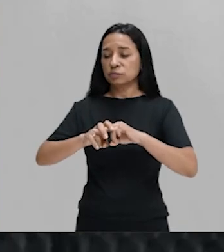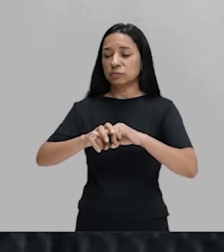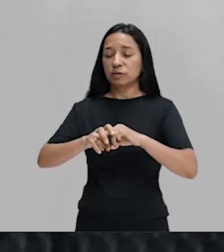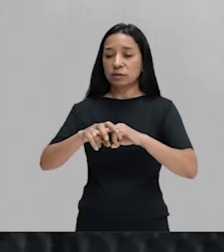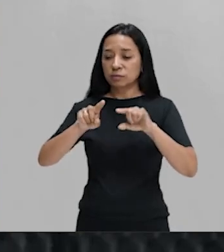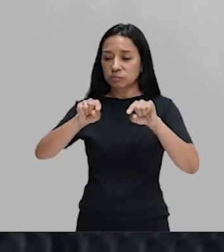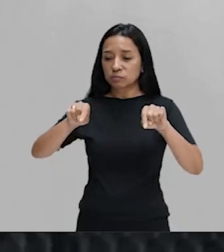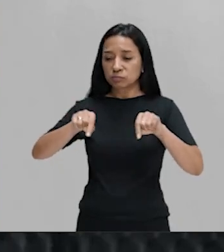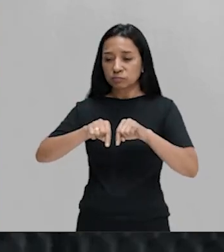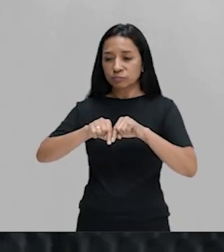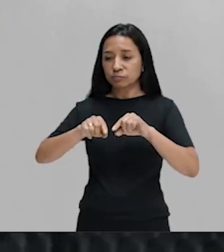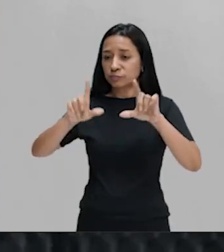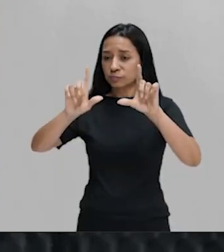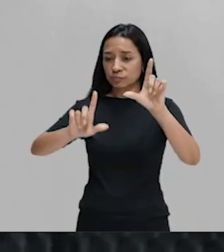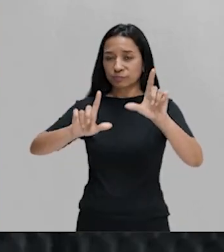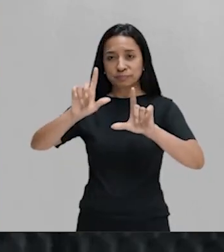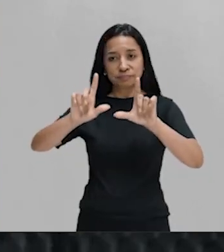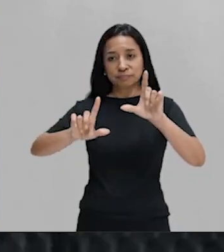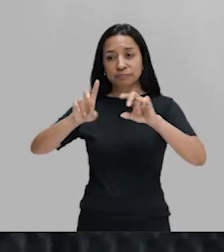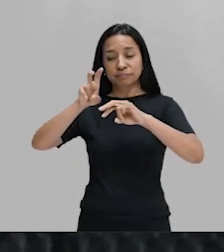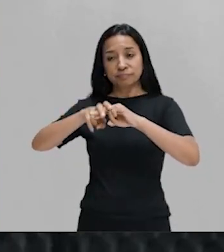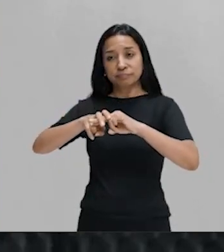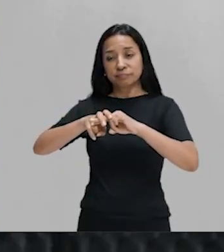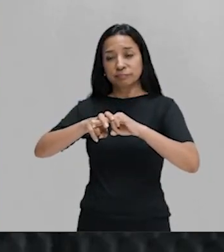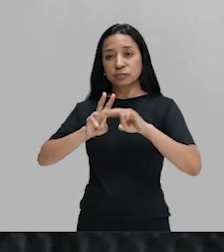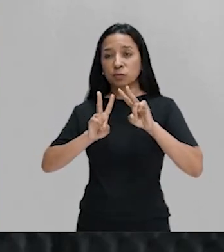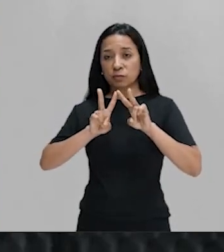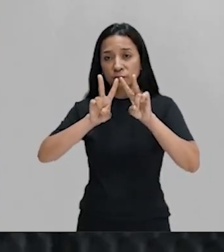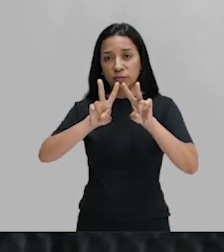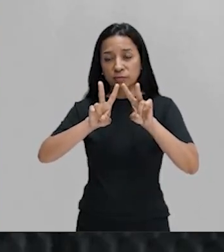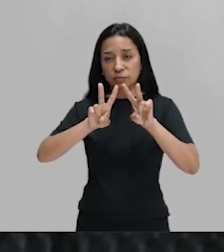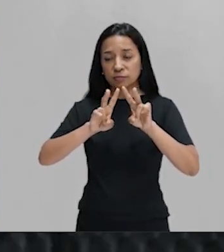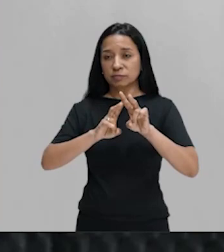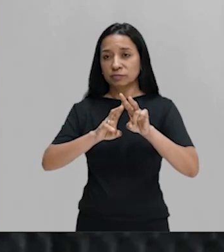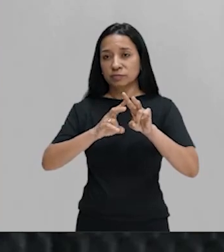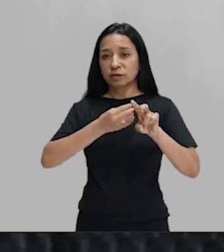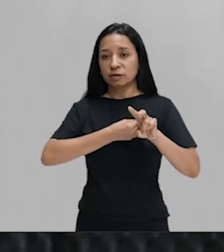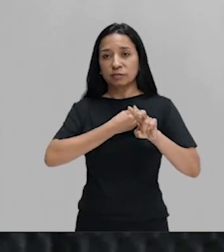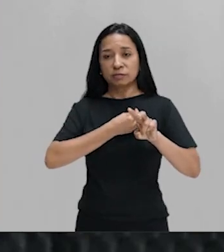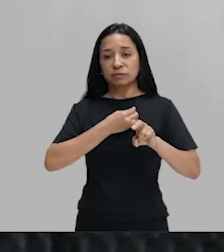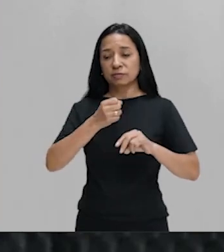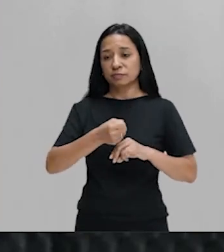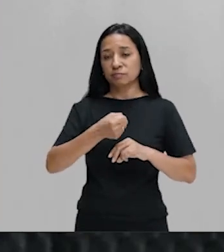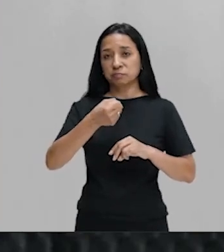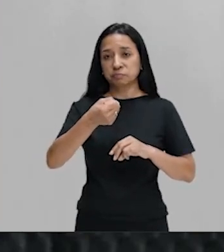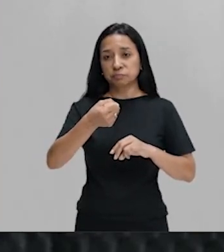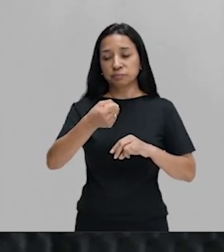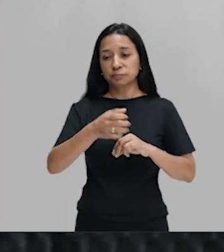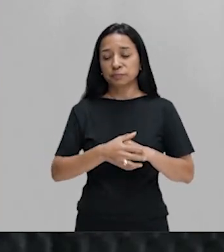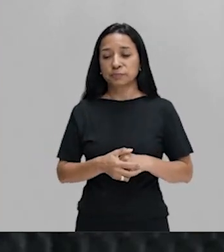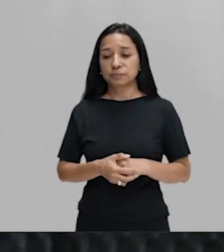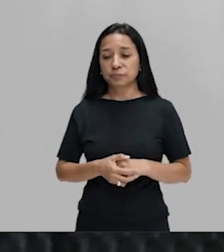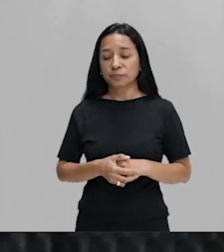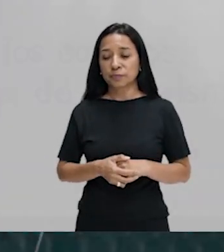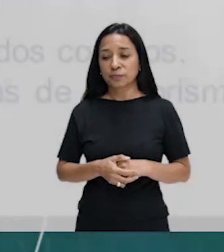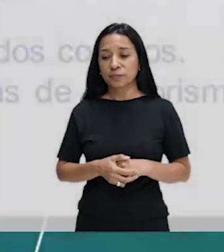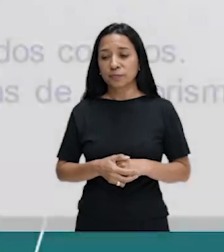as redes de transmissão de televisão, elas vão simplesmente passar ao vivo,